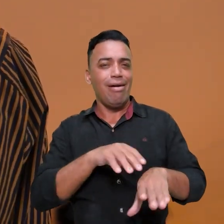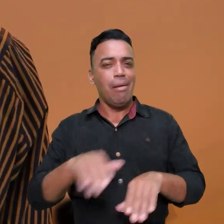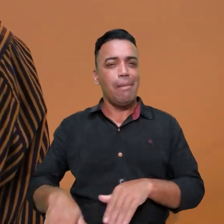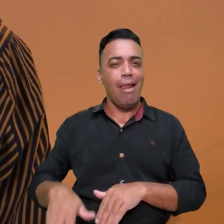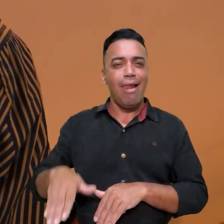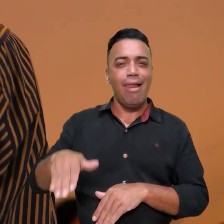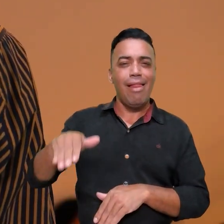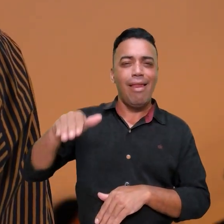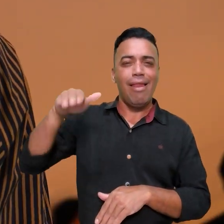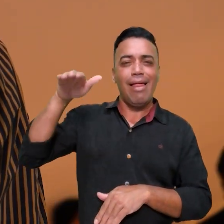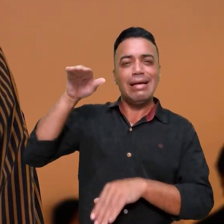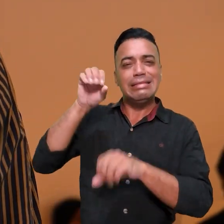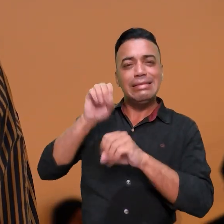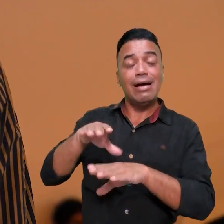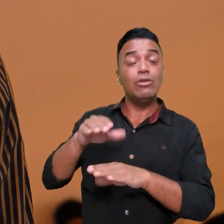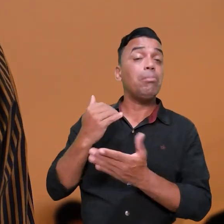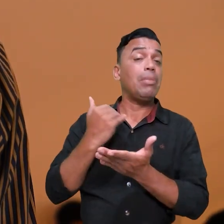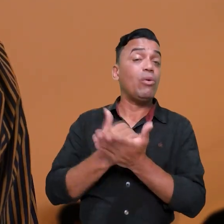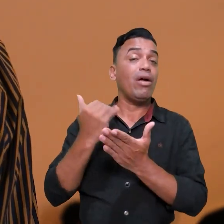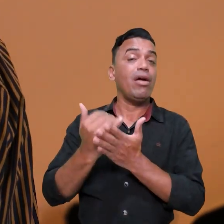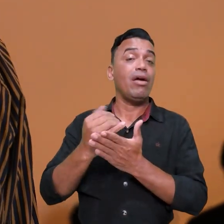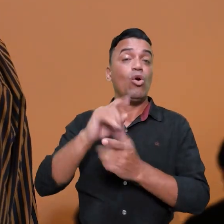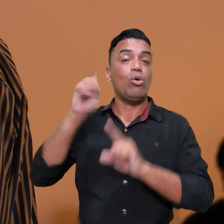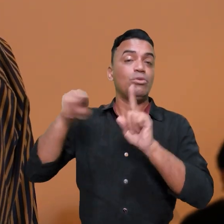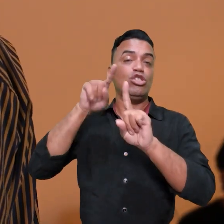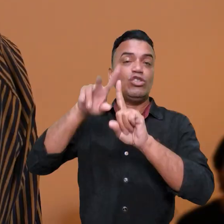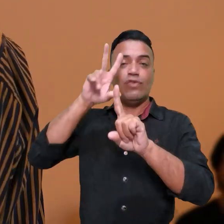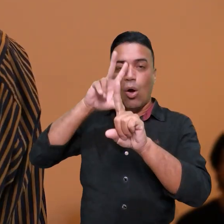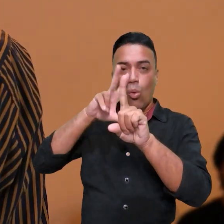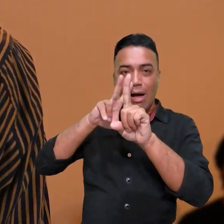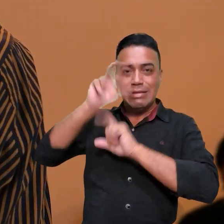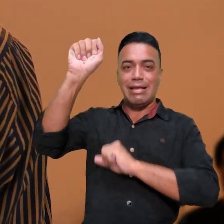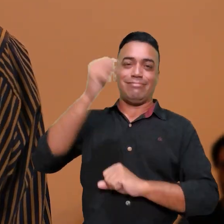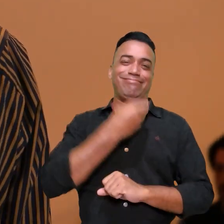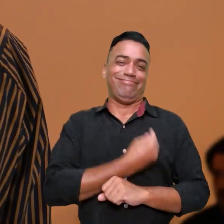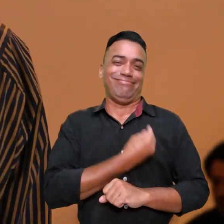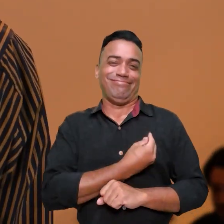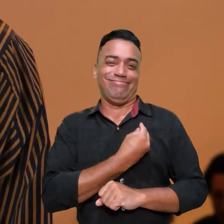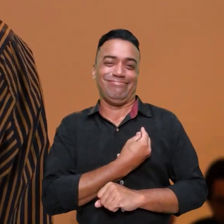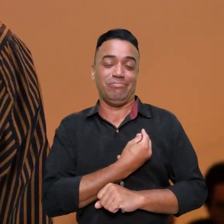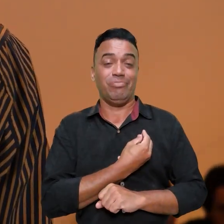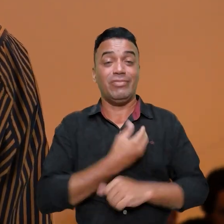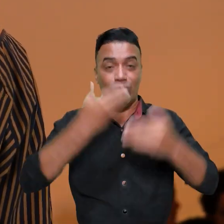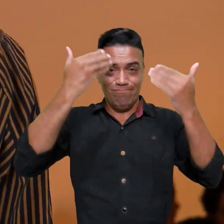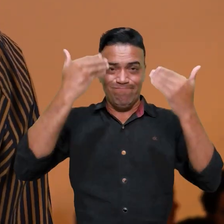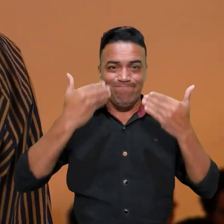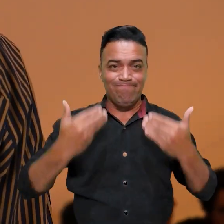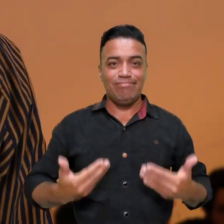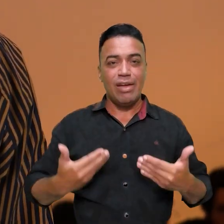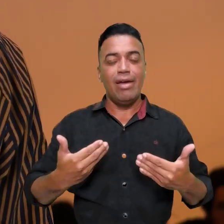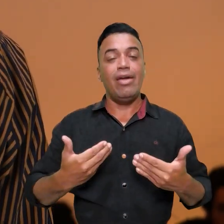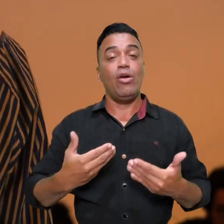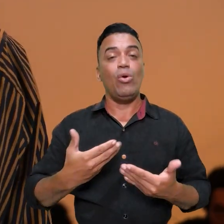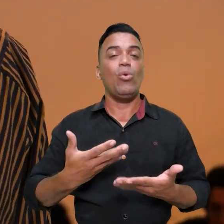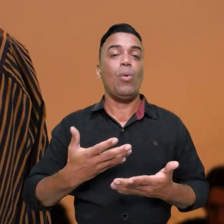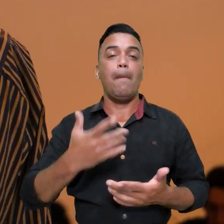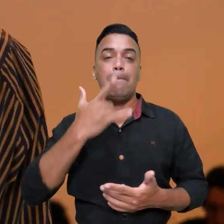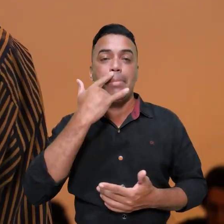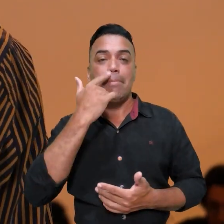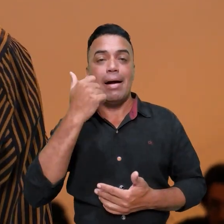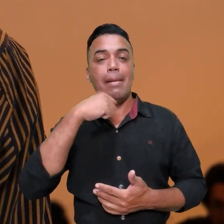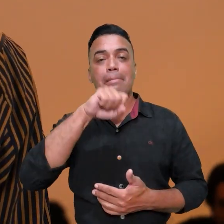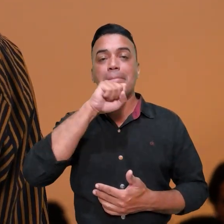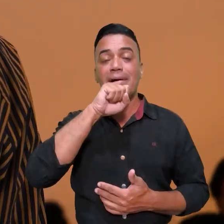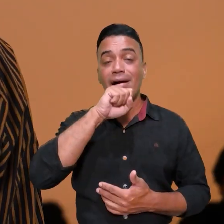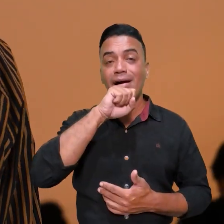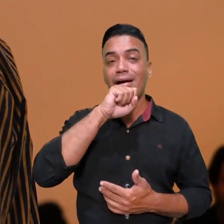sermos alguma coisa na vida. Então, eu, filho de pais alemães,